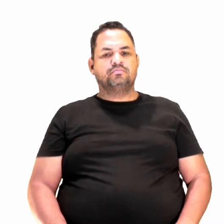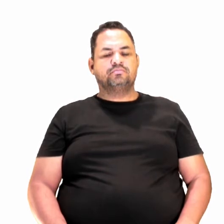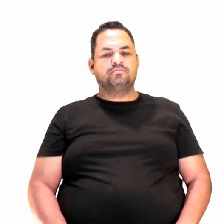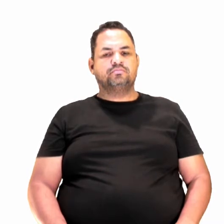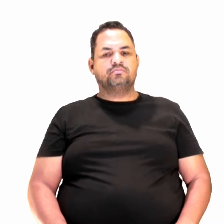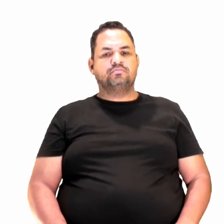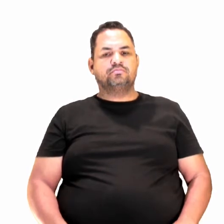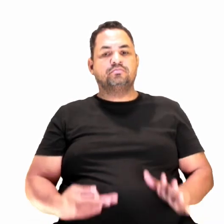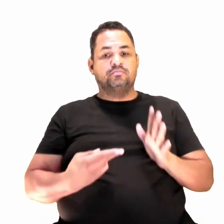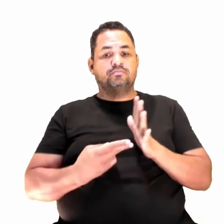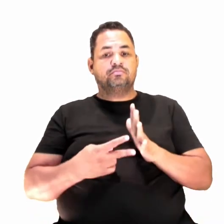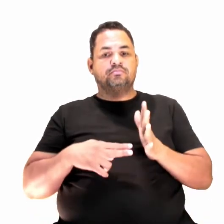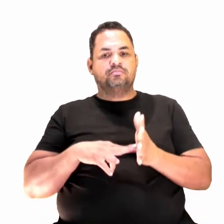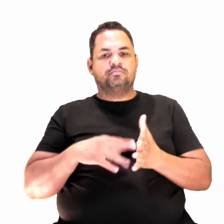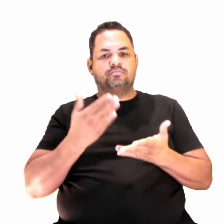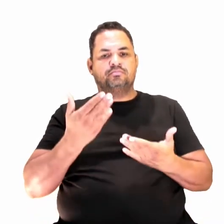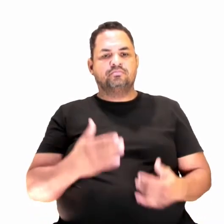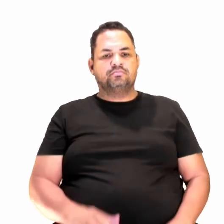Ou seja,